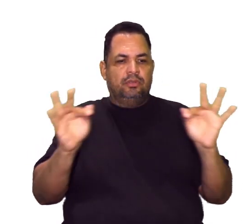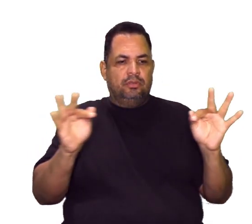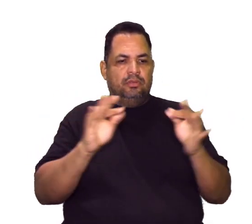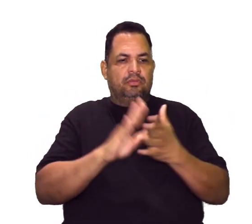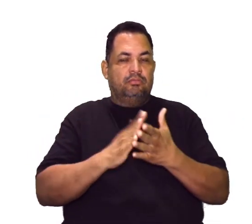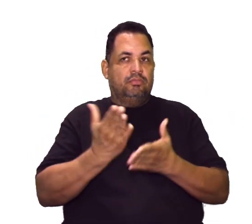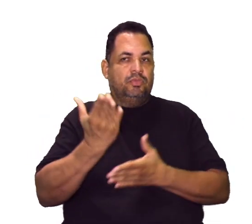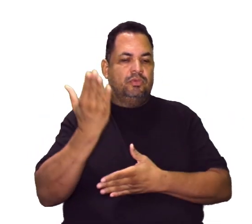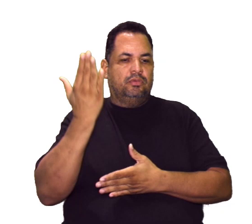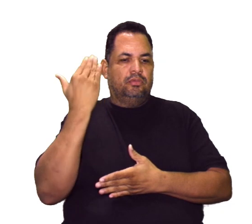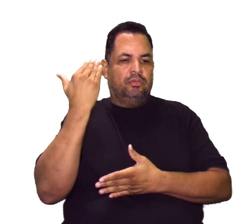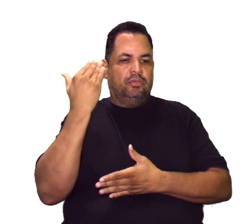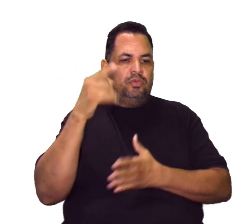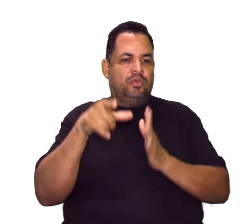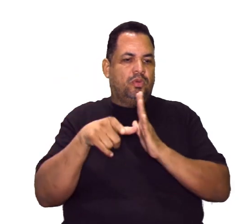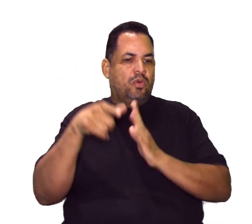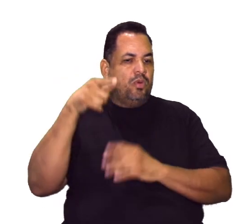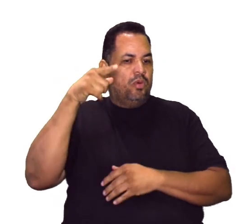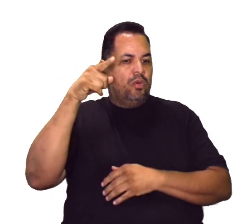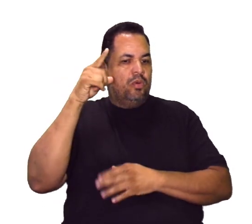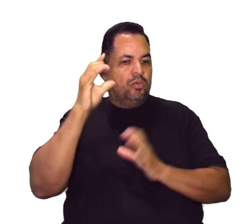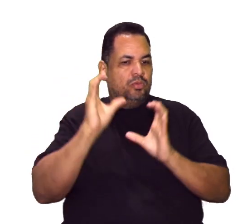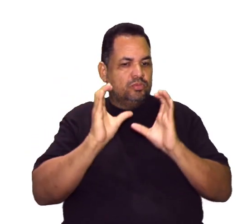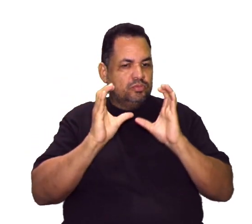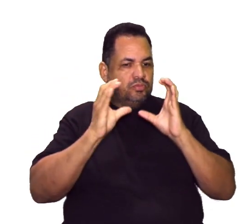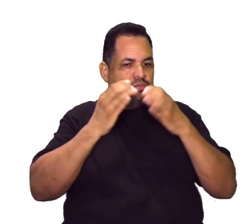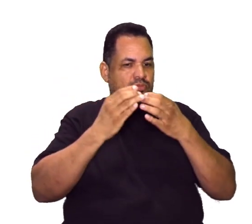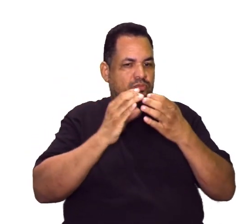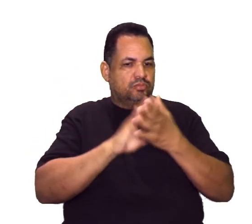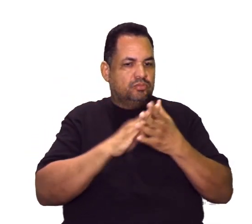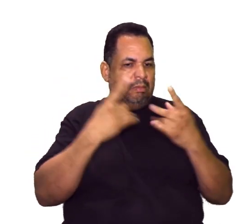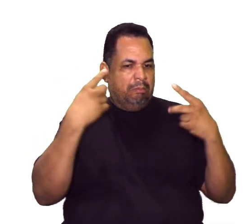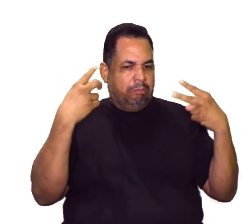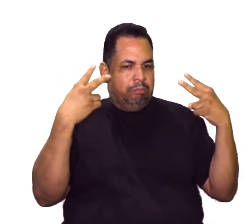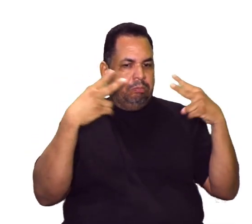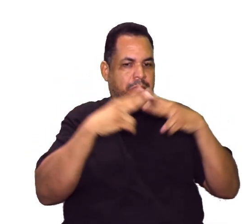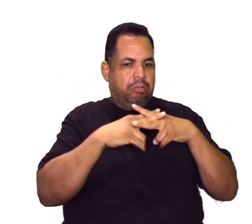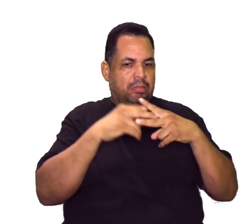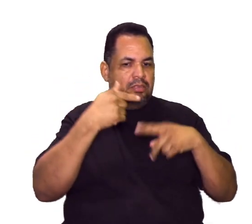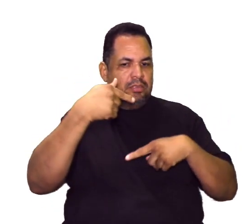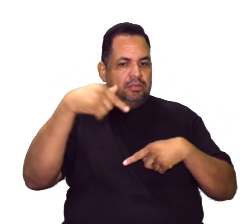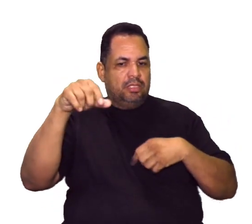ontem no clube, briguei e saí correndo para